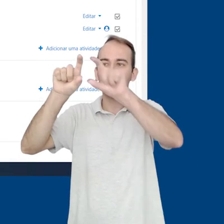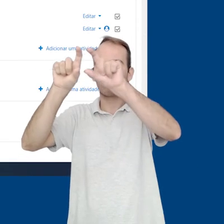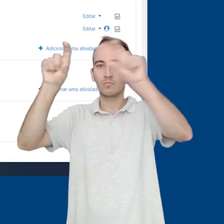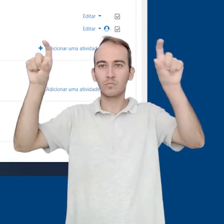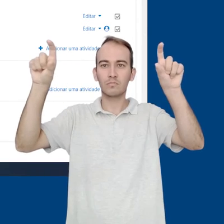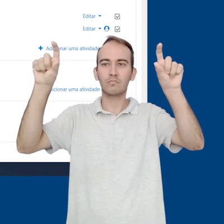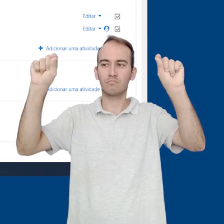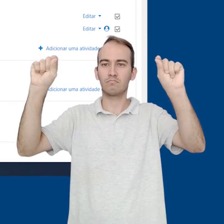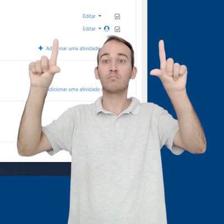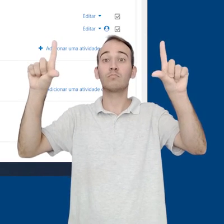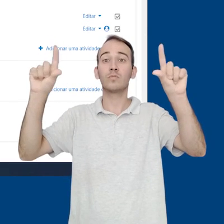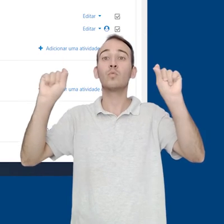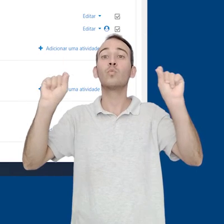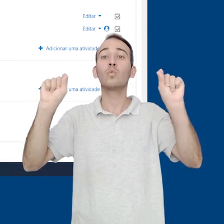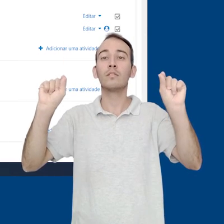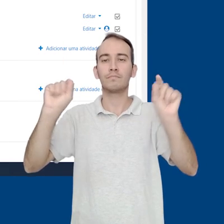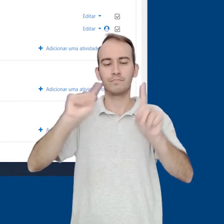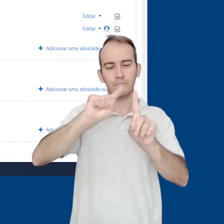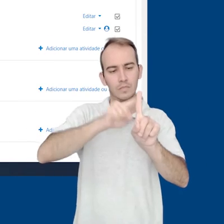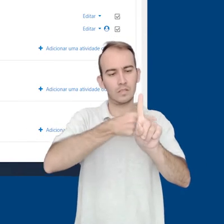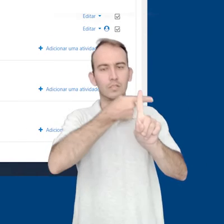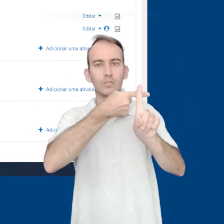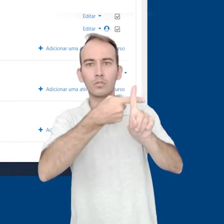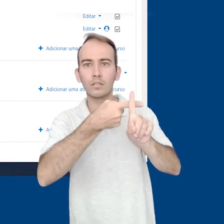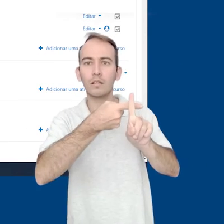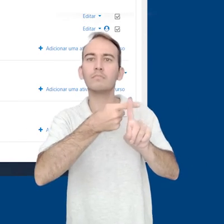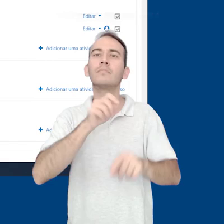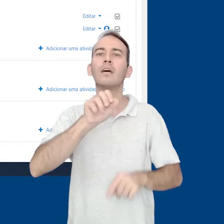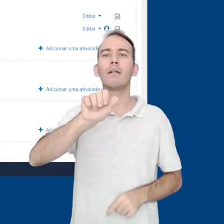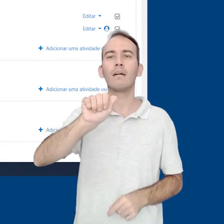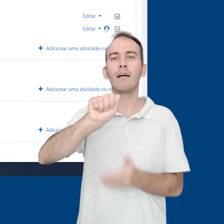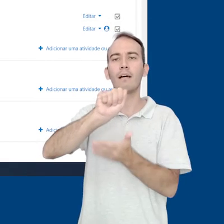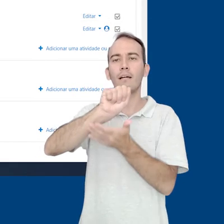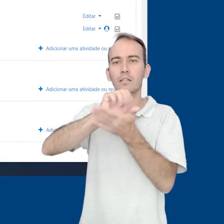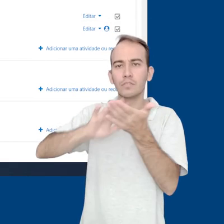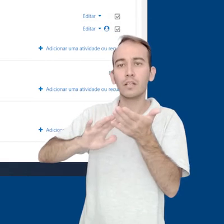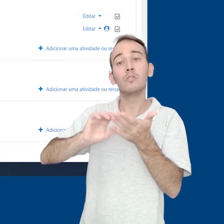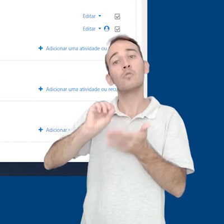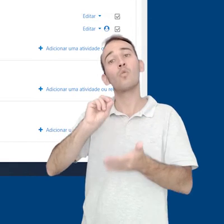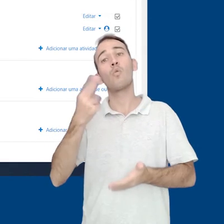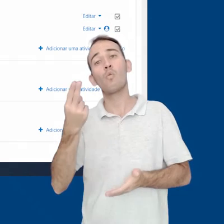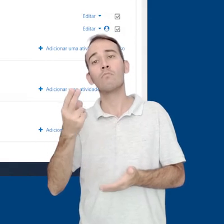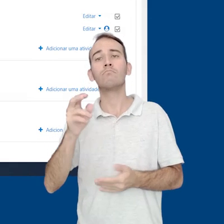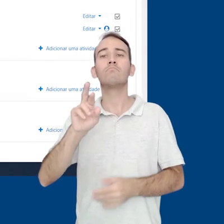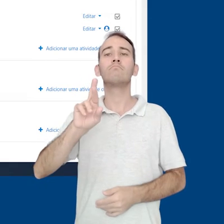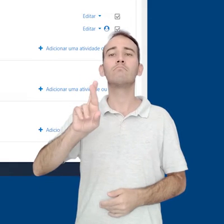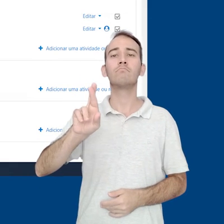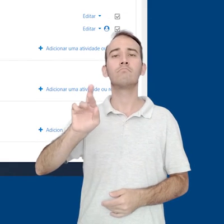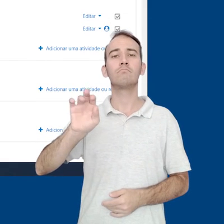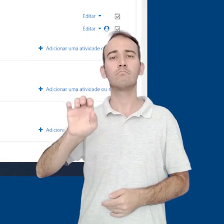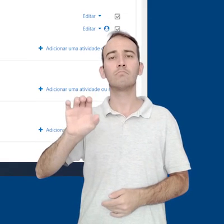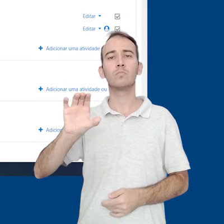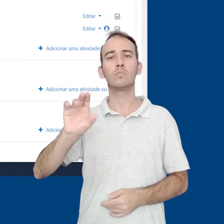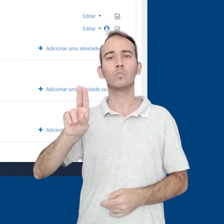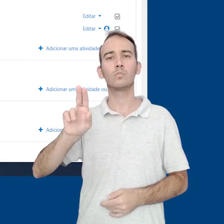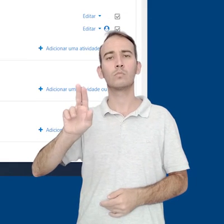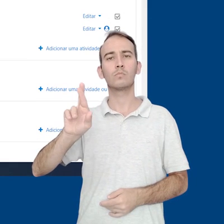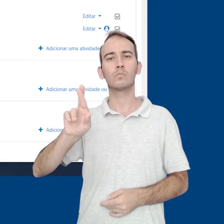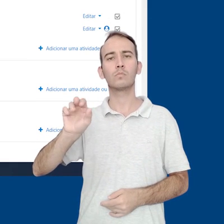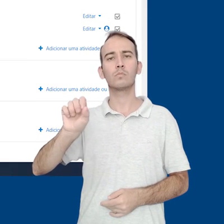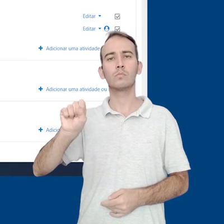um recurso também de adicionar atividade ou recurso. A gente vai ter um vídeo separado só para explicar